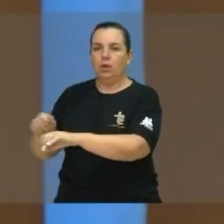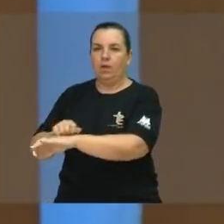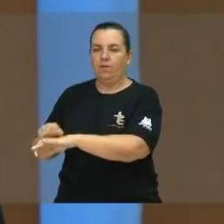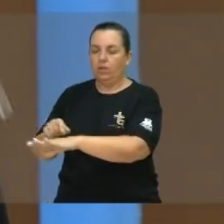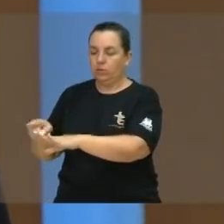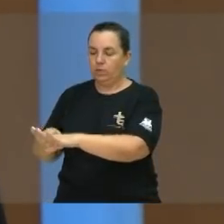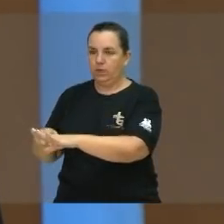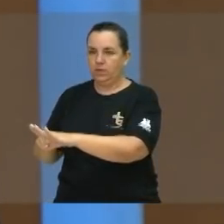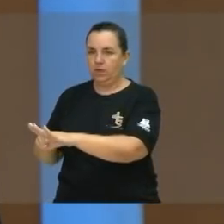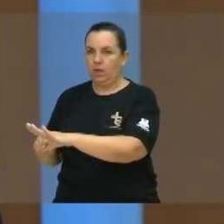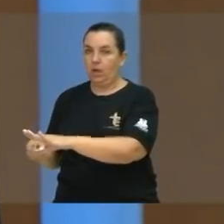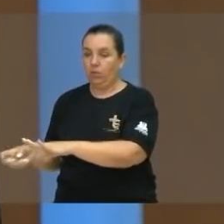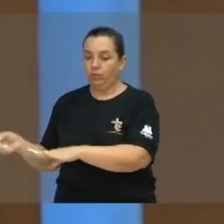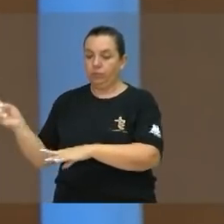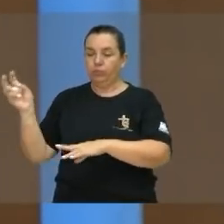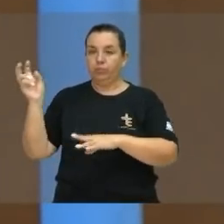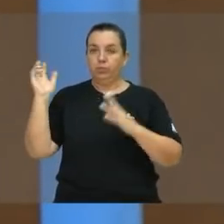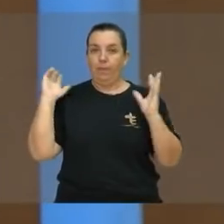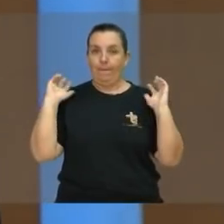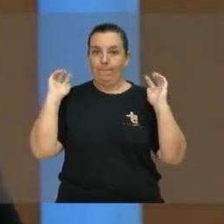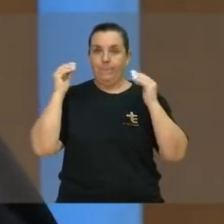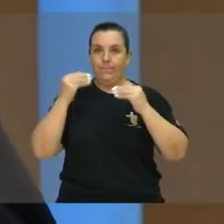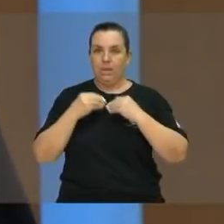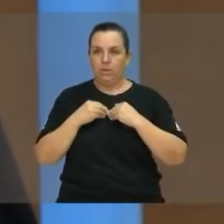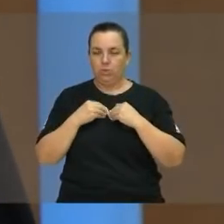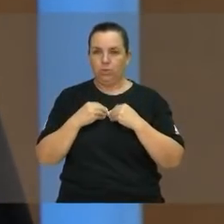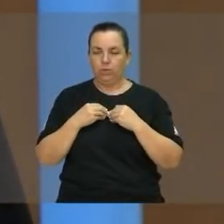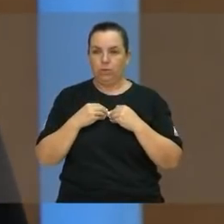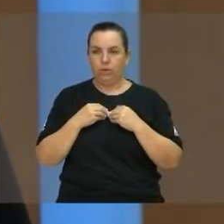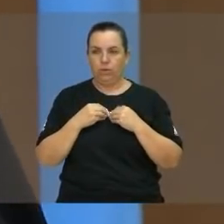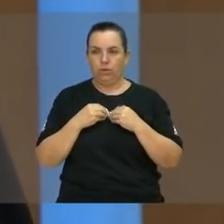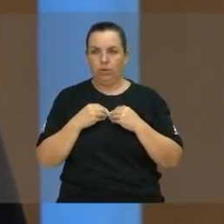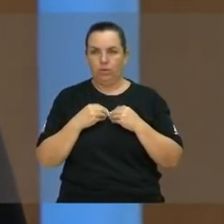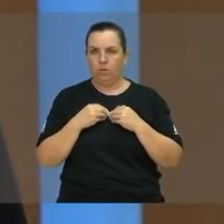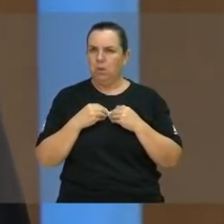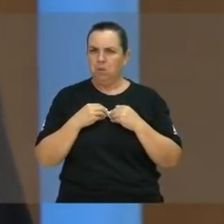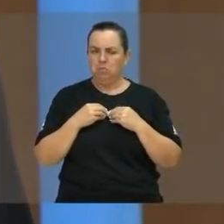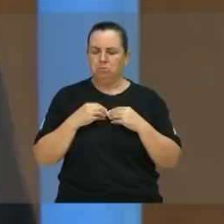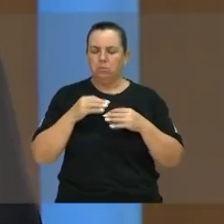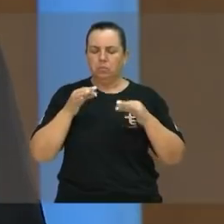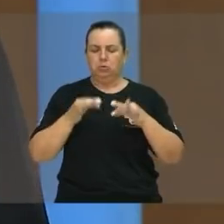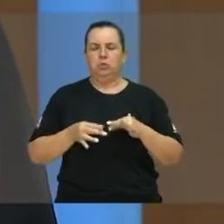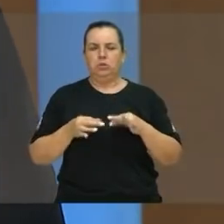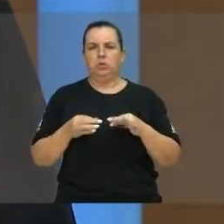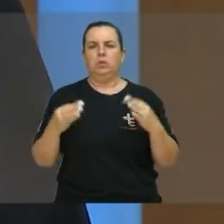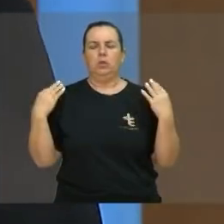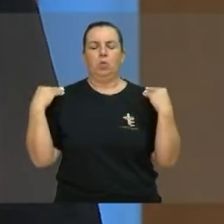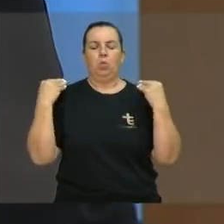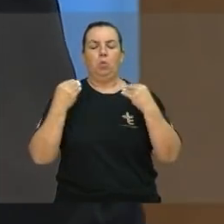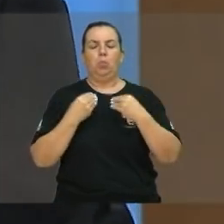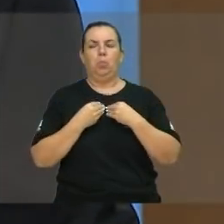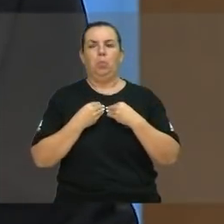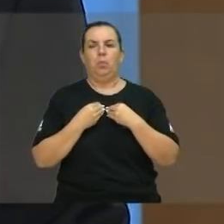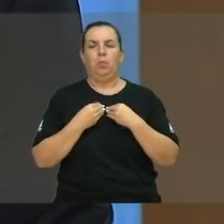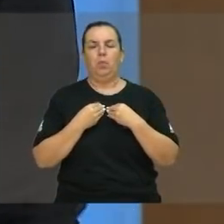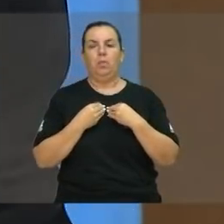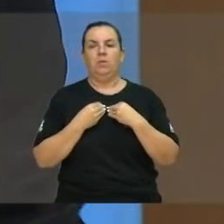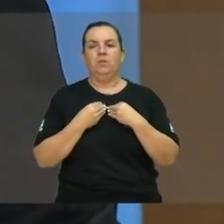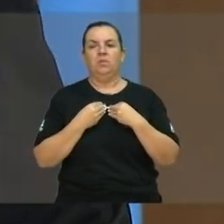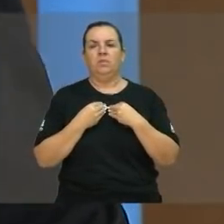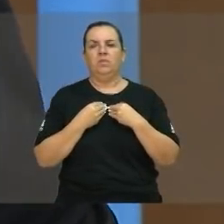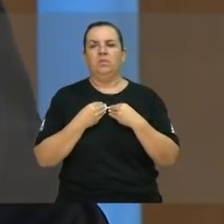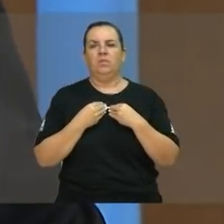seus retomou o mando a veste de dignidade o